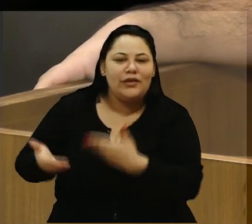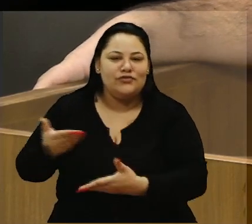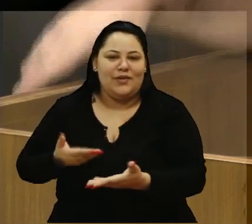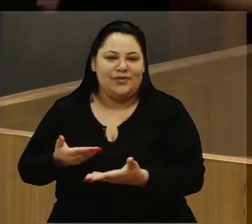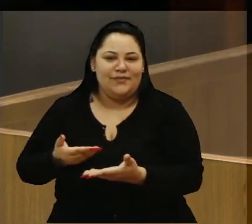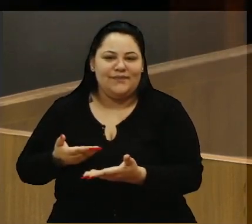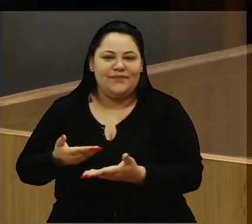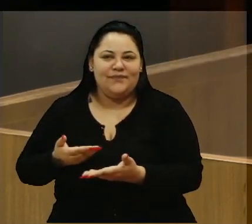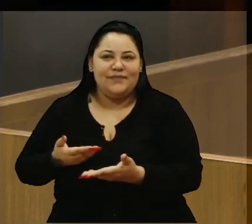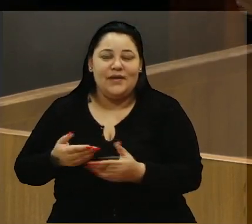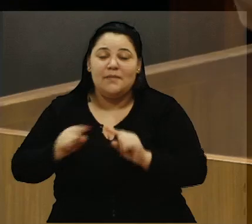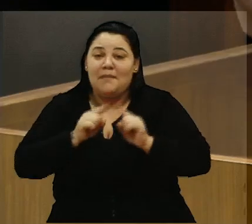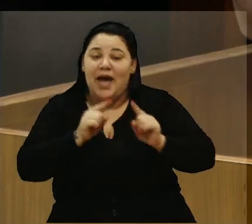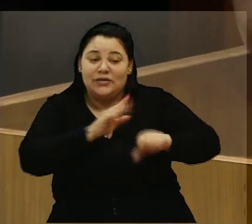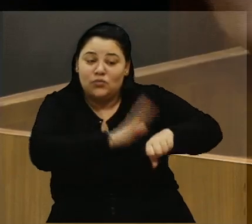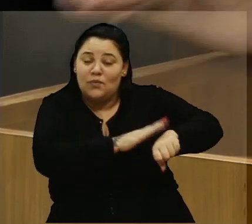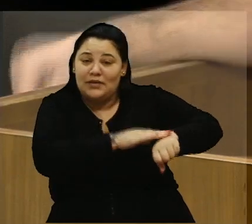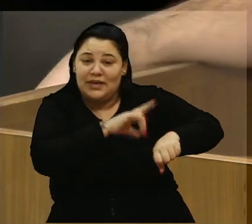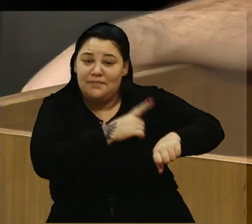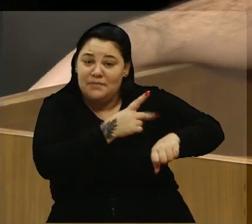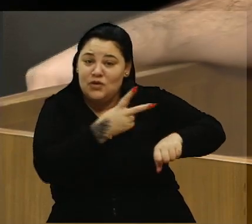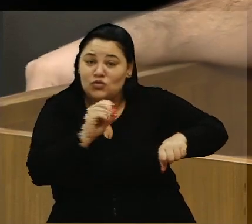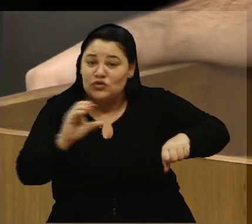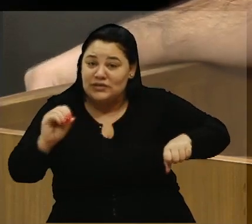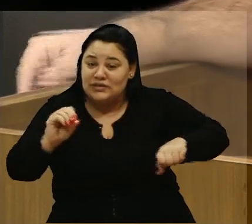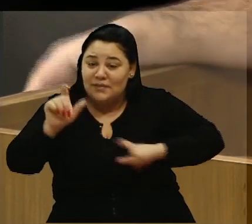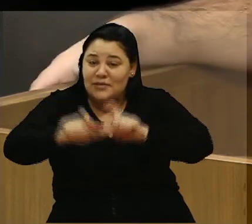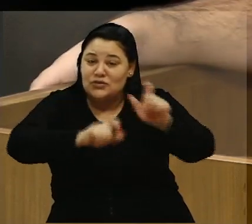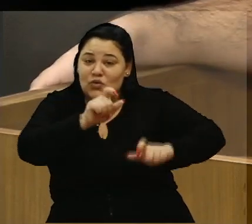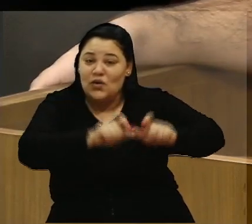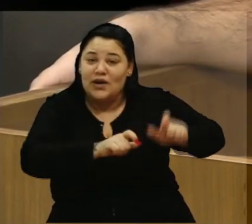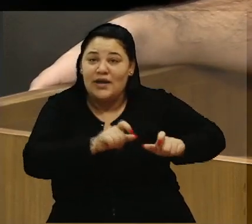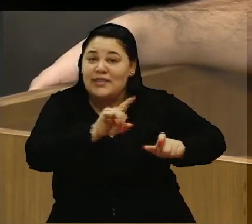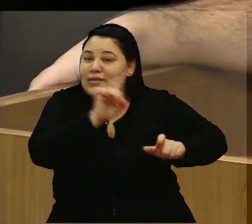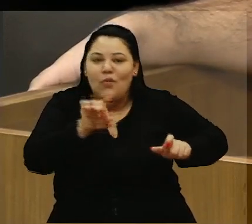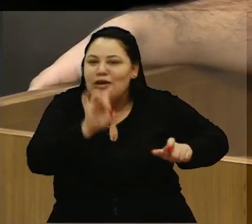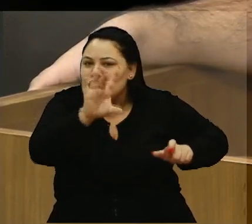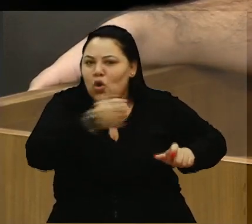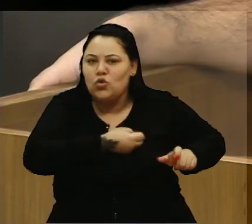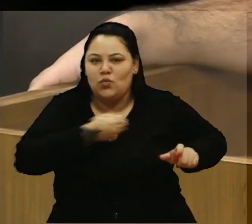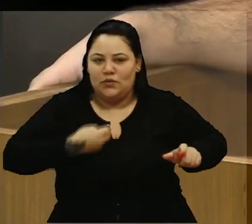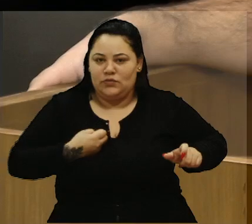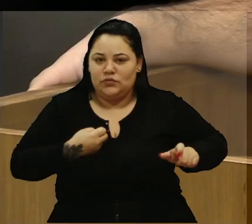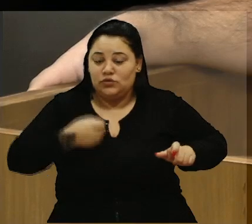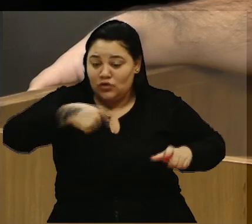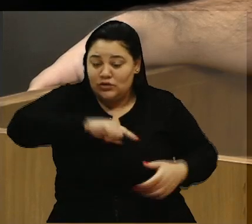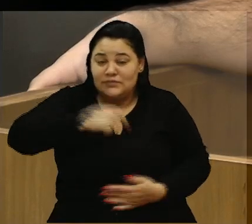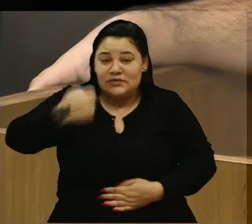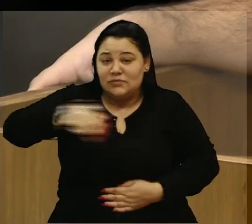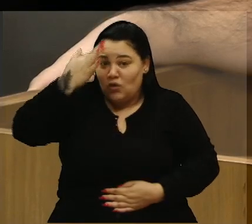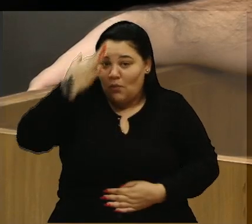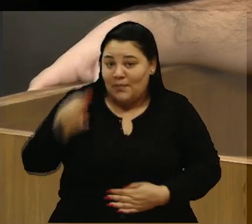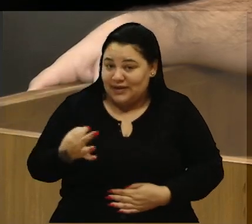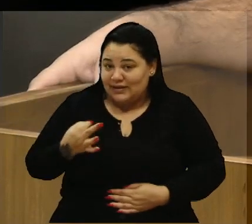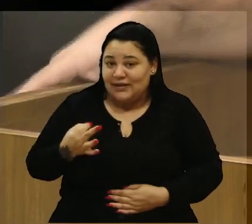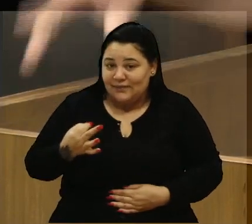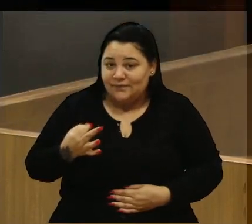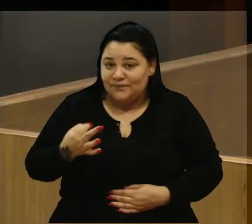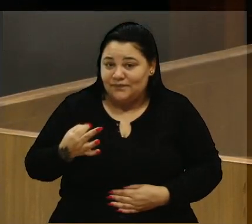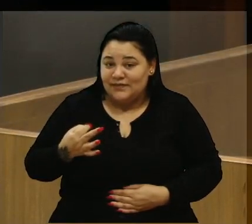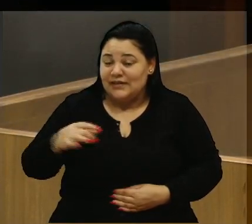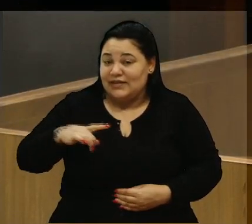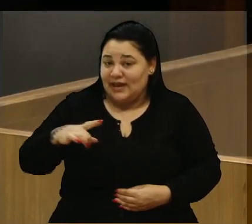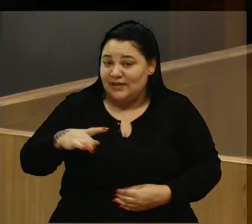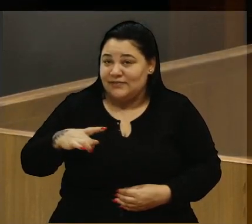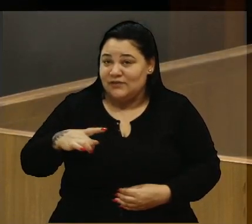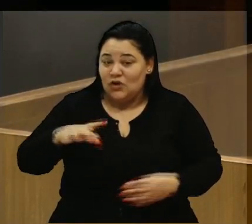Só que quando tem 1.200 pessoas, não são apenas números. Nós temos que entender que nesse montante existe